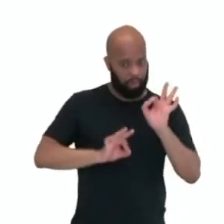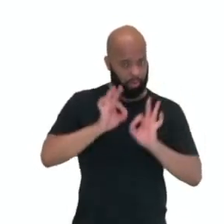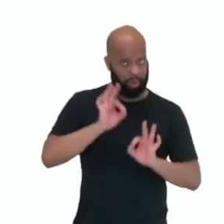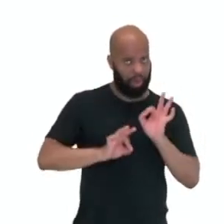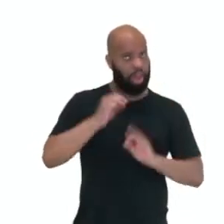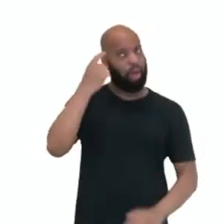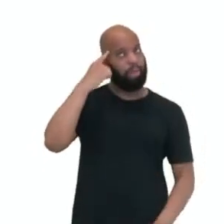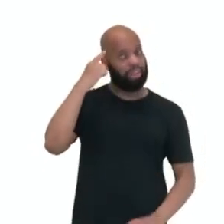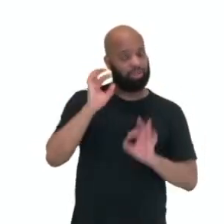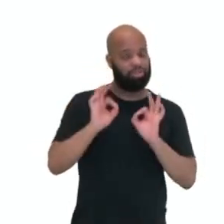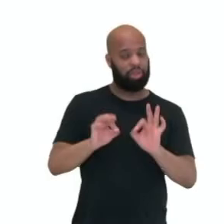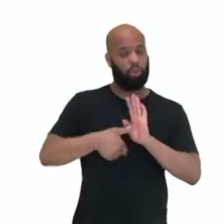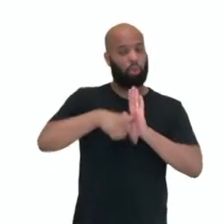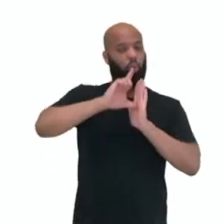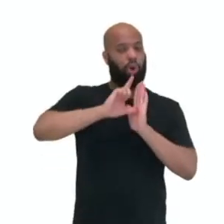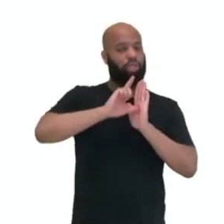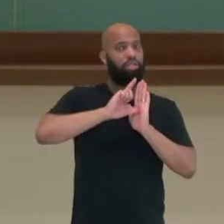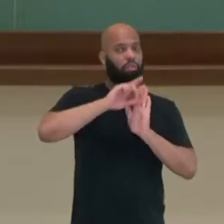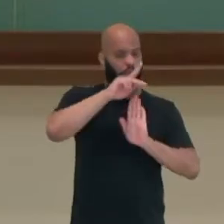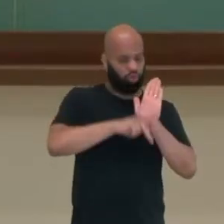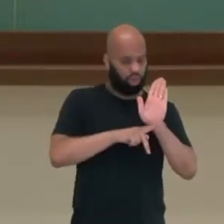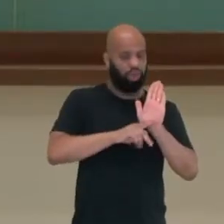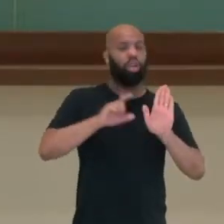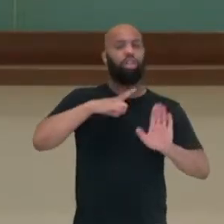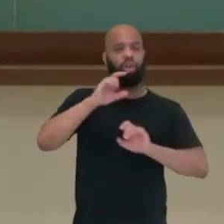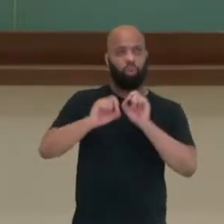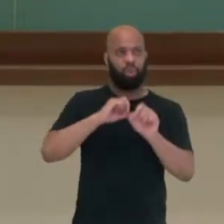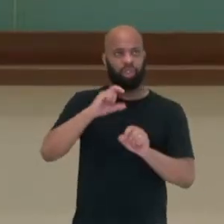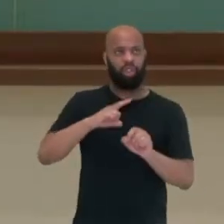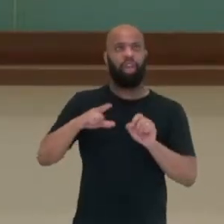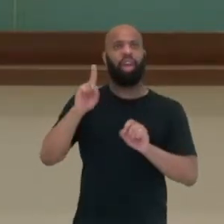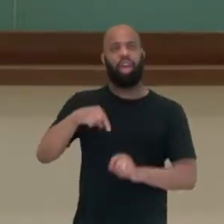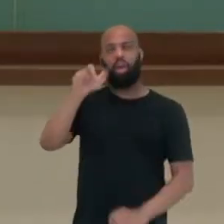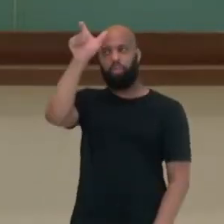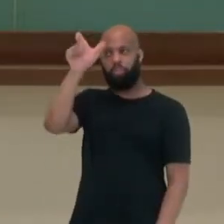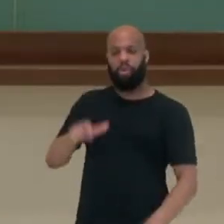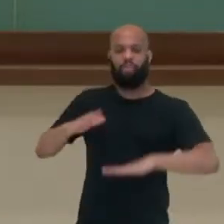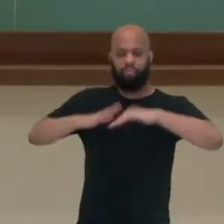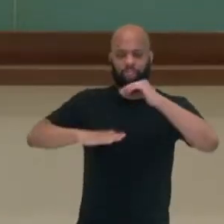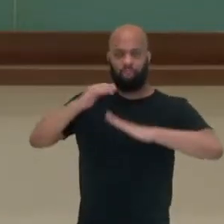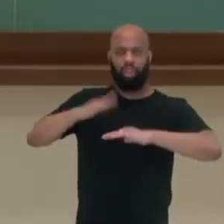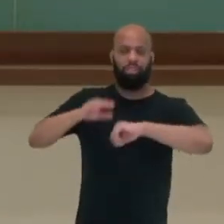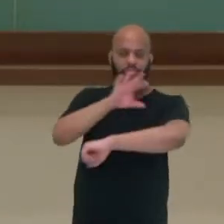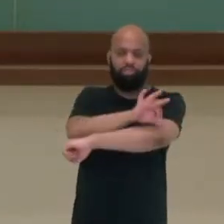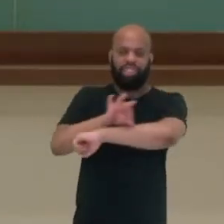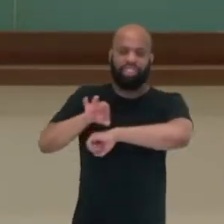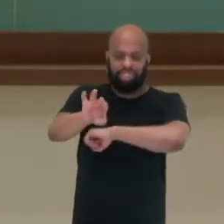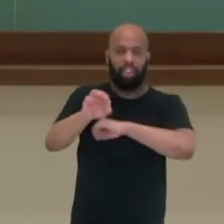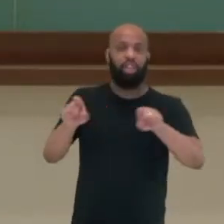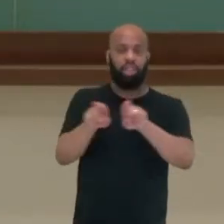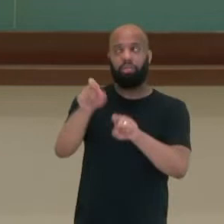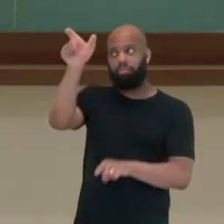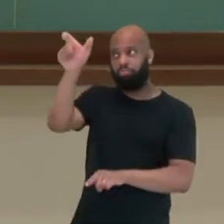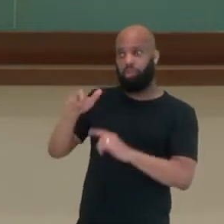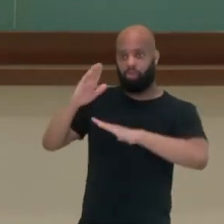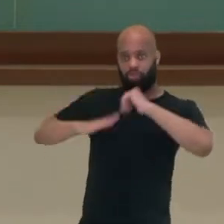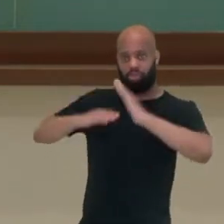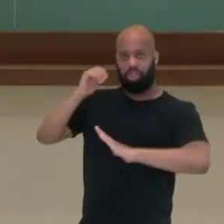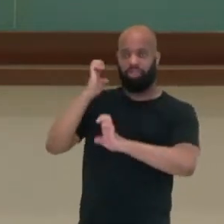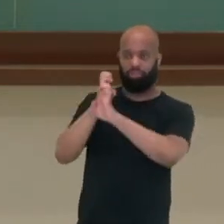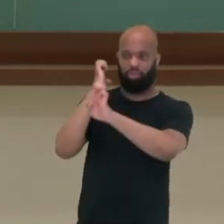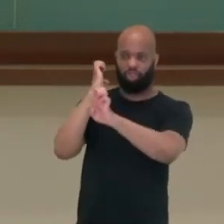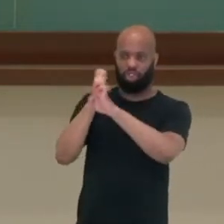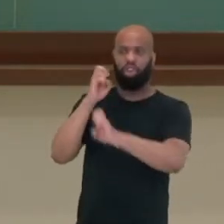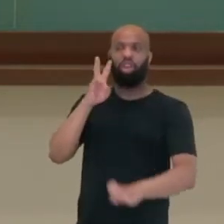cidade. Tudo isso vai passar pelo viés do arquiteto, do engenheiro de construção civil, para que tudo